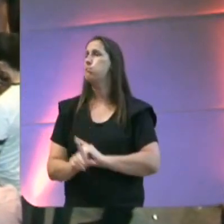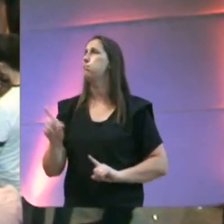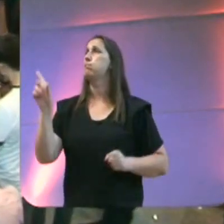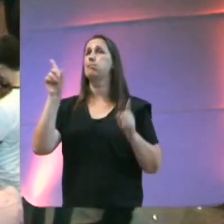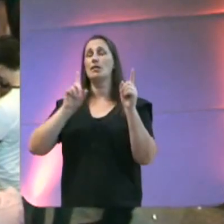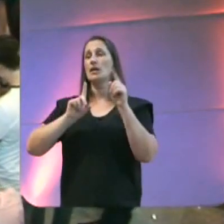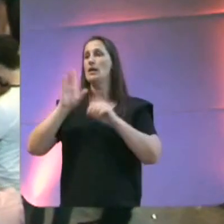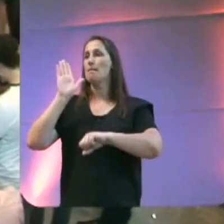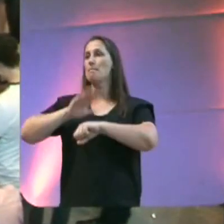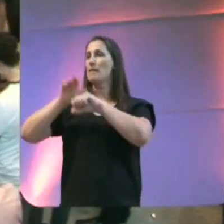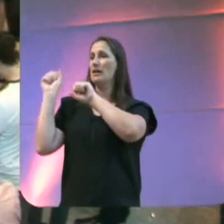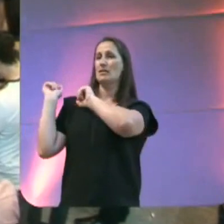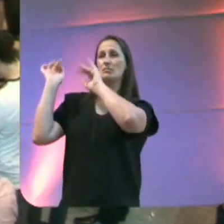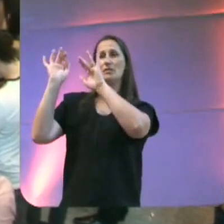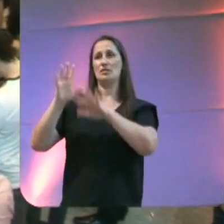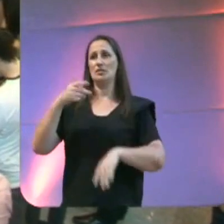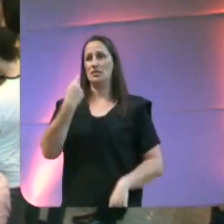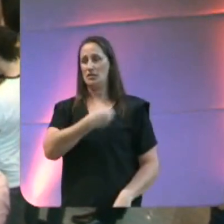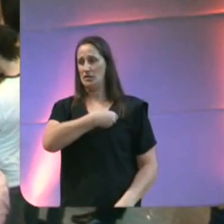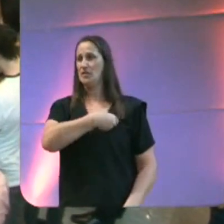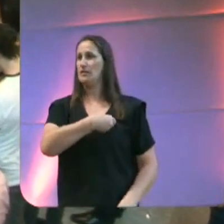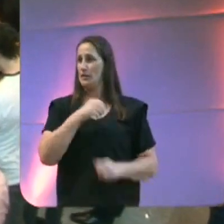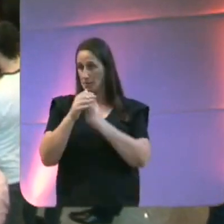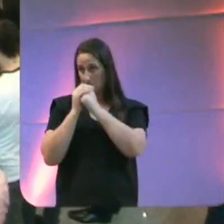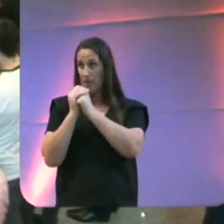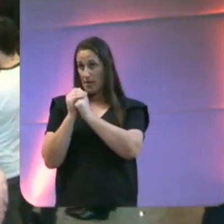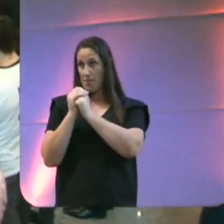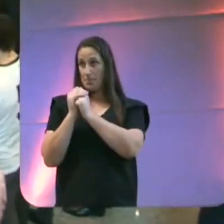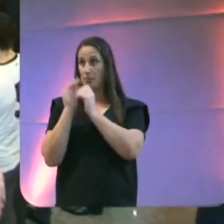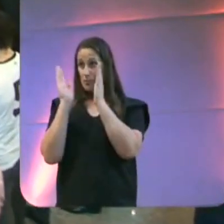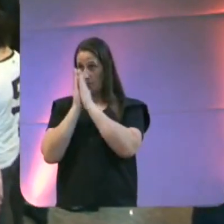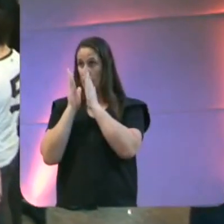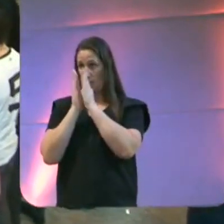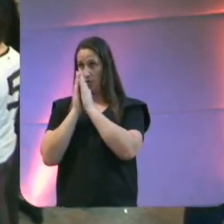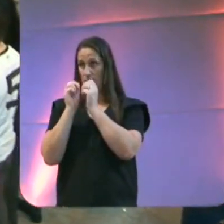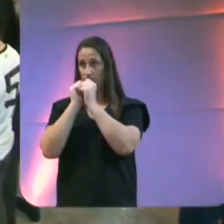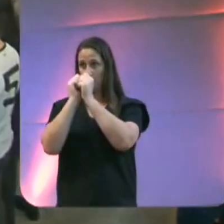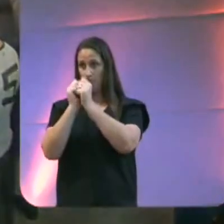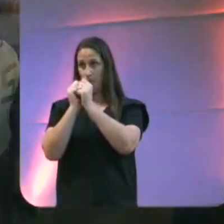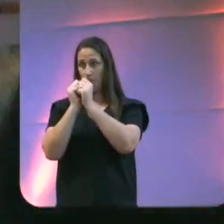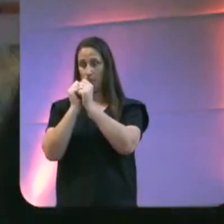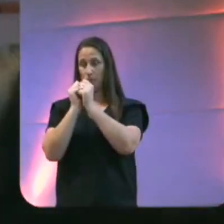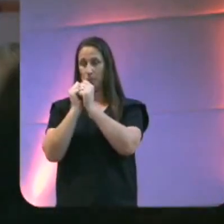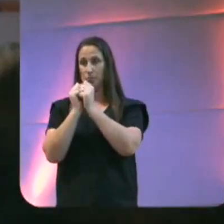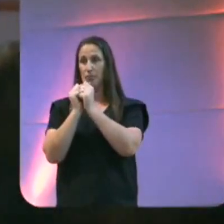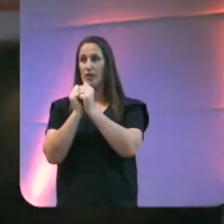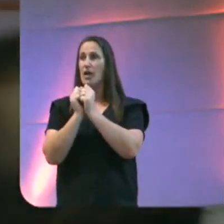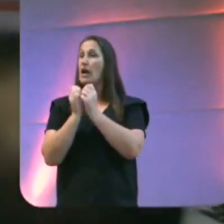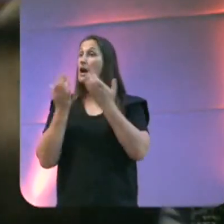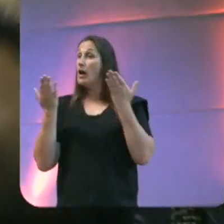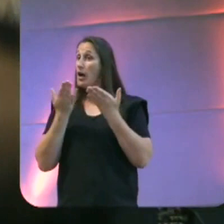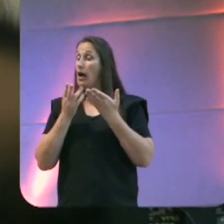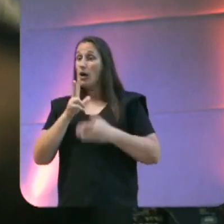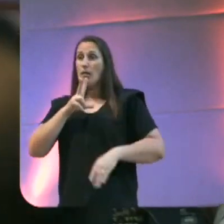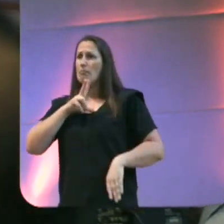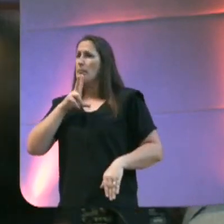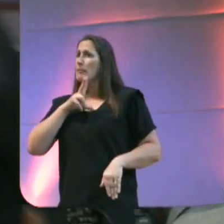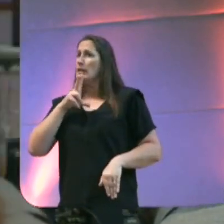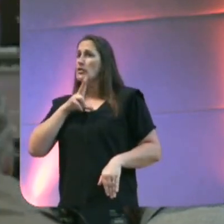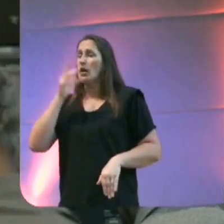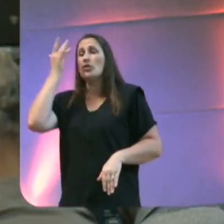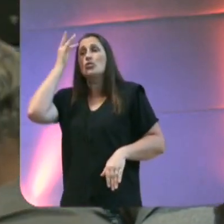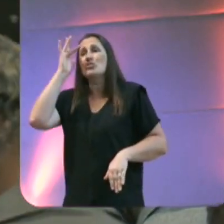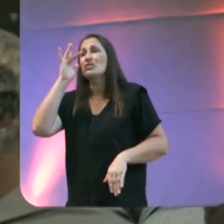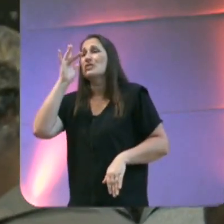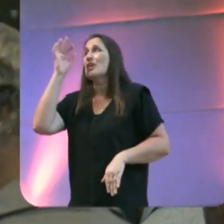para derramar sobre a nossa vida. Amém? Vamos orar junto, tá? Agora começa a sua oração. Eu não sei o que o